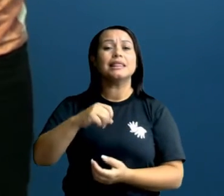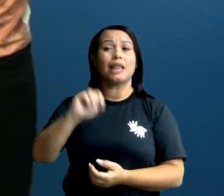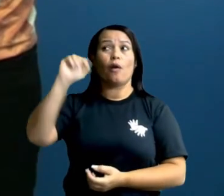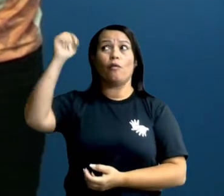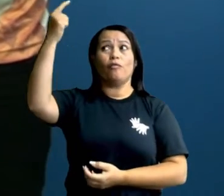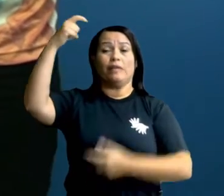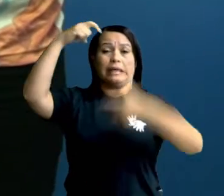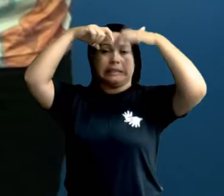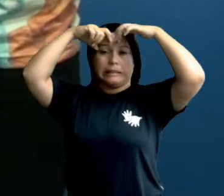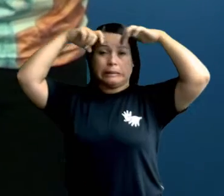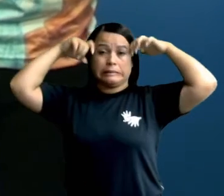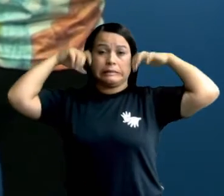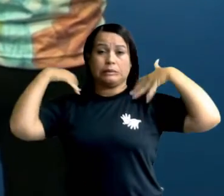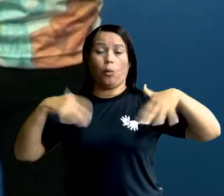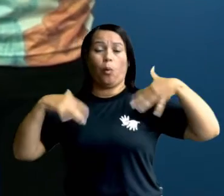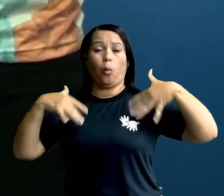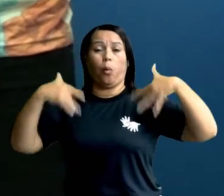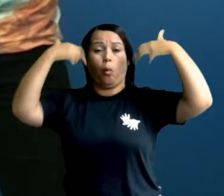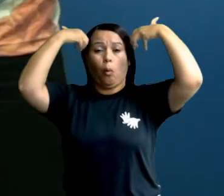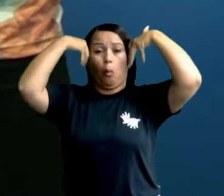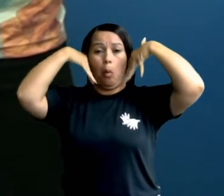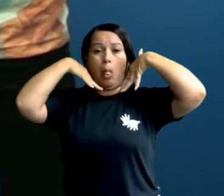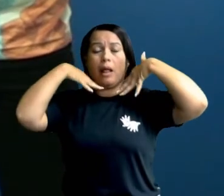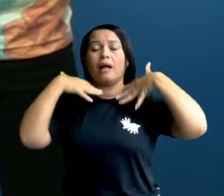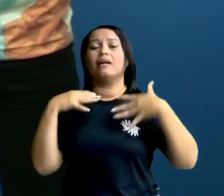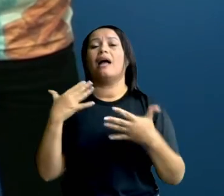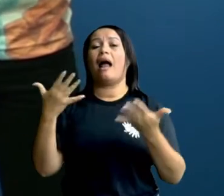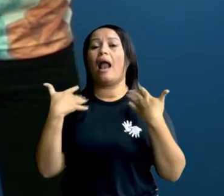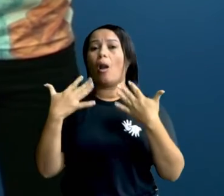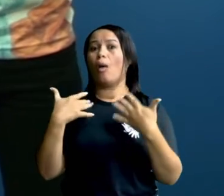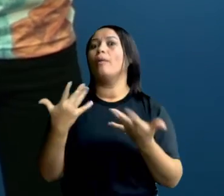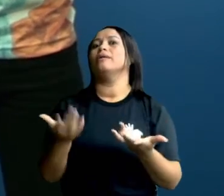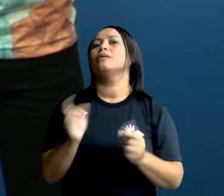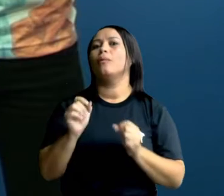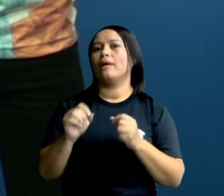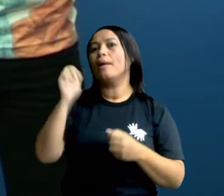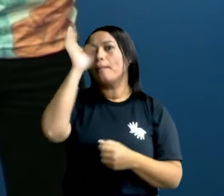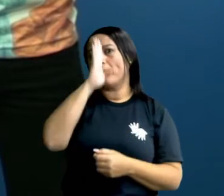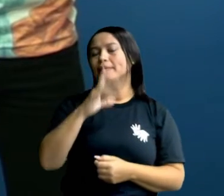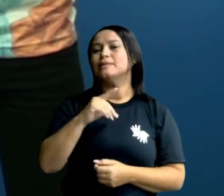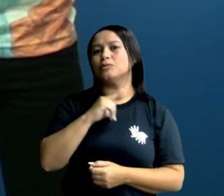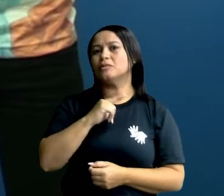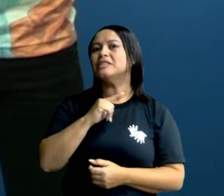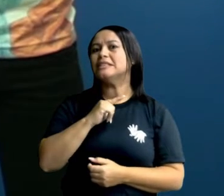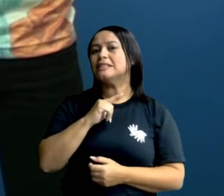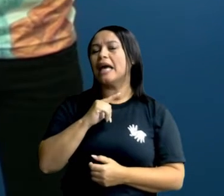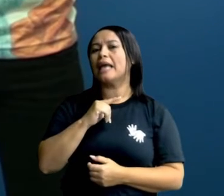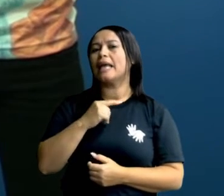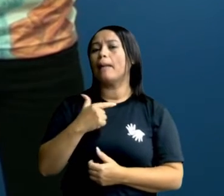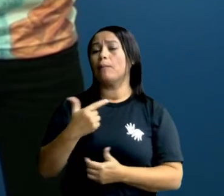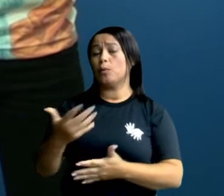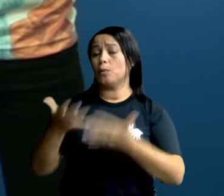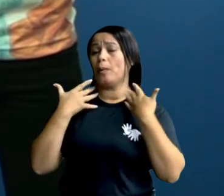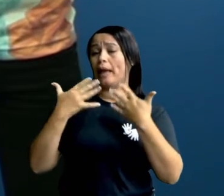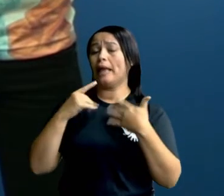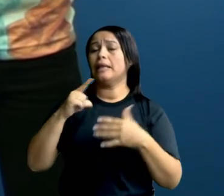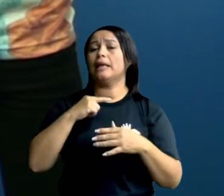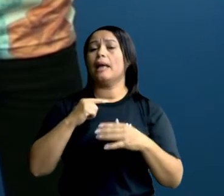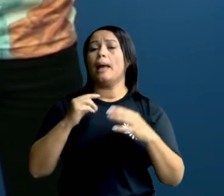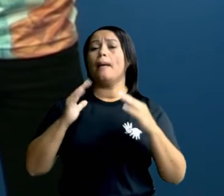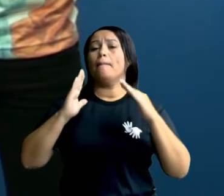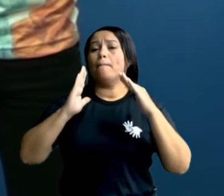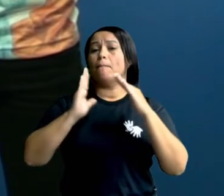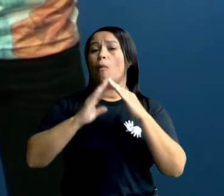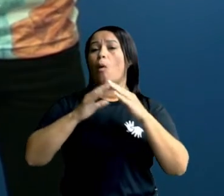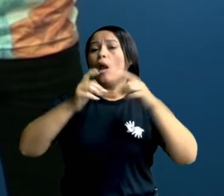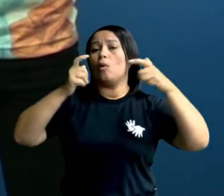ser a estação mais quente, né? Vamos dizer assim. No Brasil, sobretudo, a gente que mora numa região tropical, que a gente